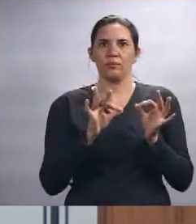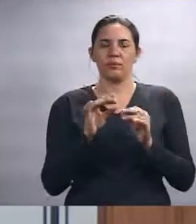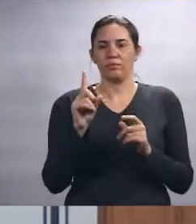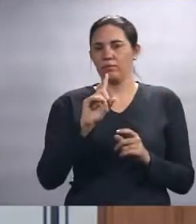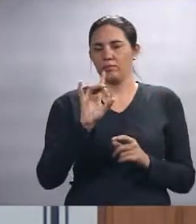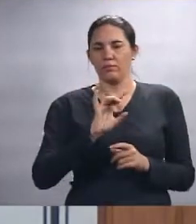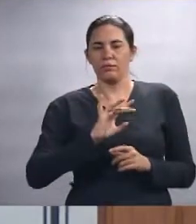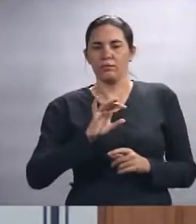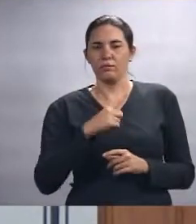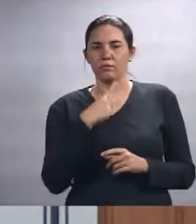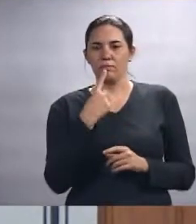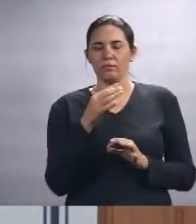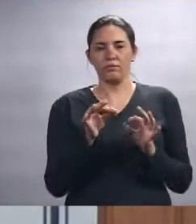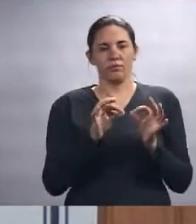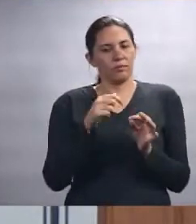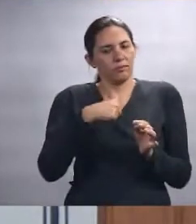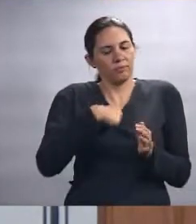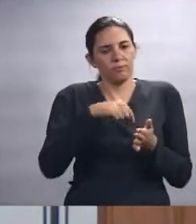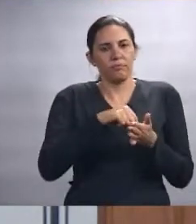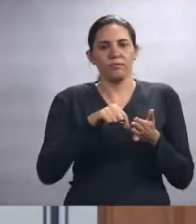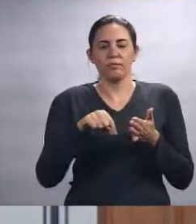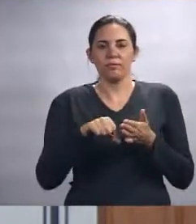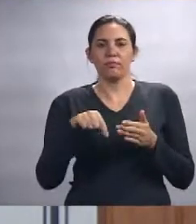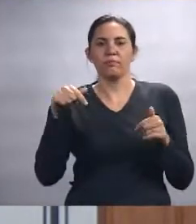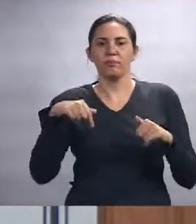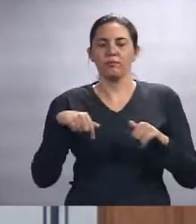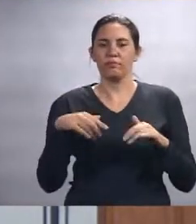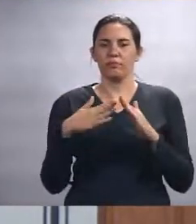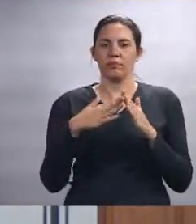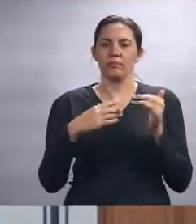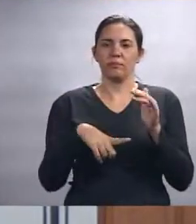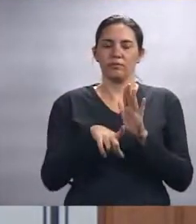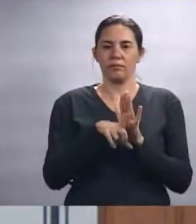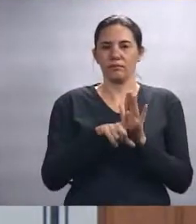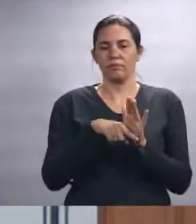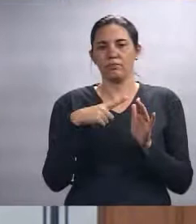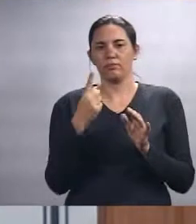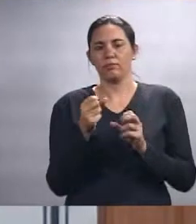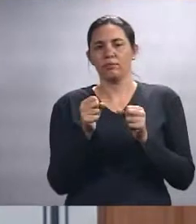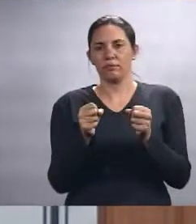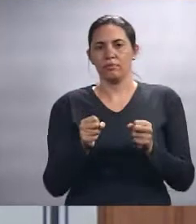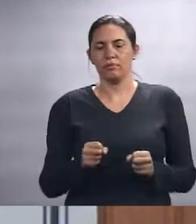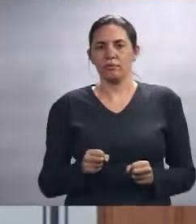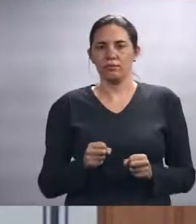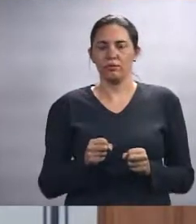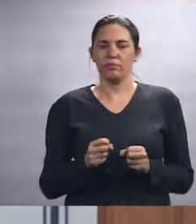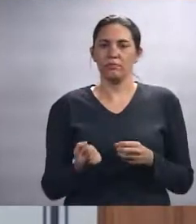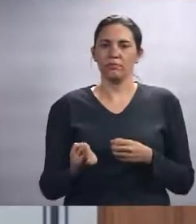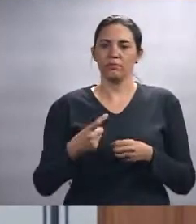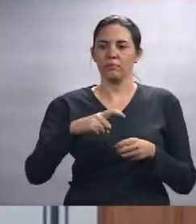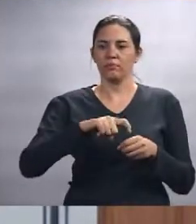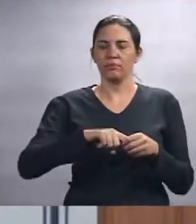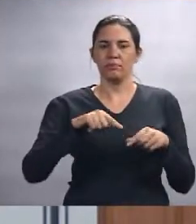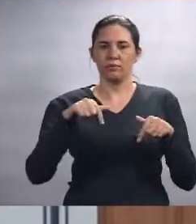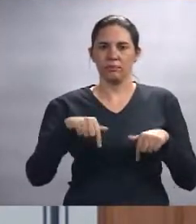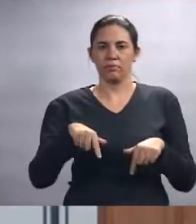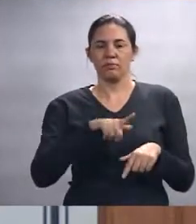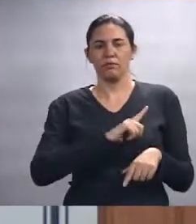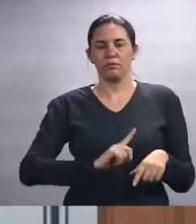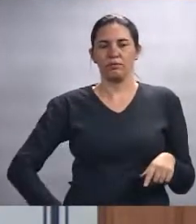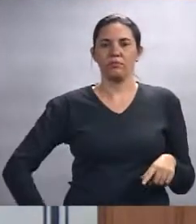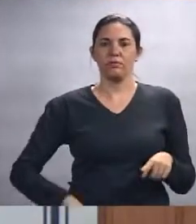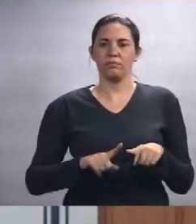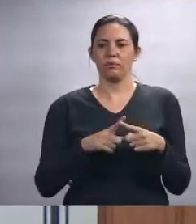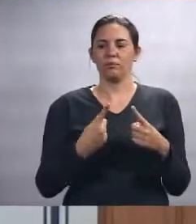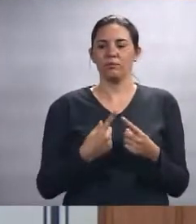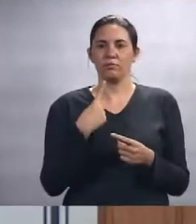somente um projeto de minha autoria, um projeto dessa casa, um projeto que poderia estar sendo implantado nesse governo, mas é um